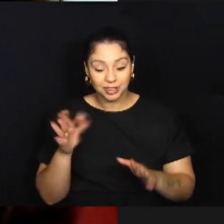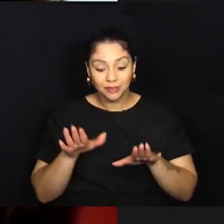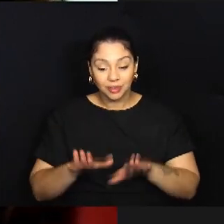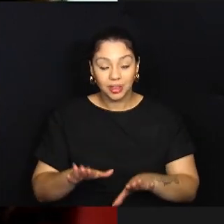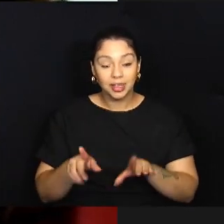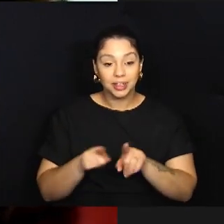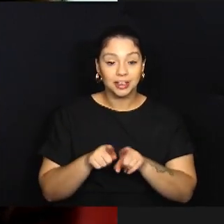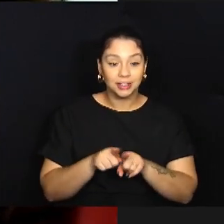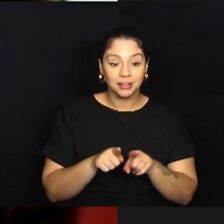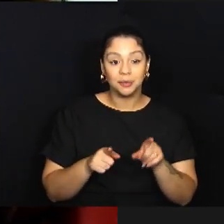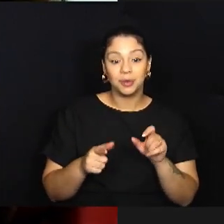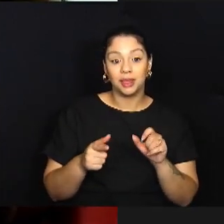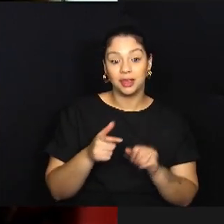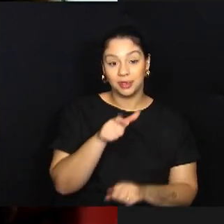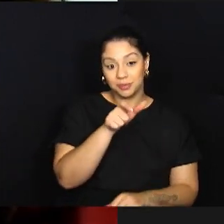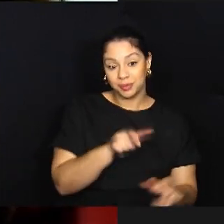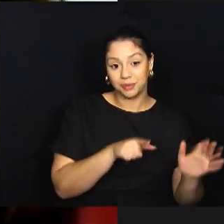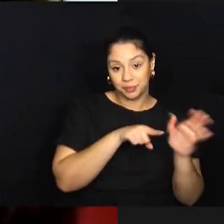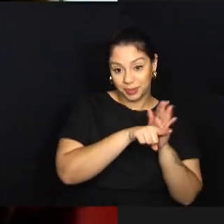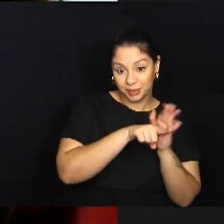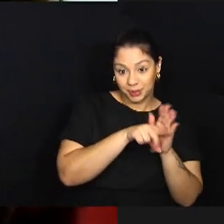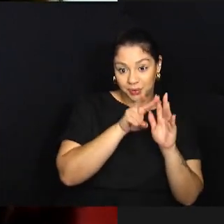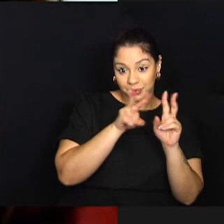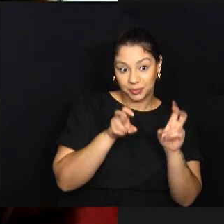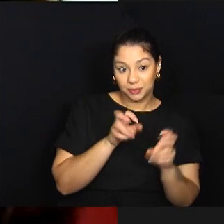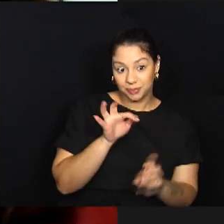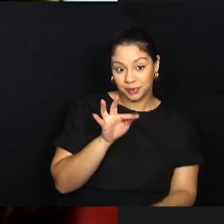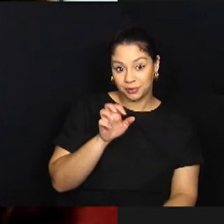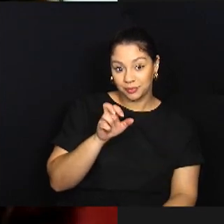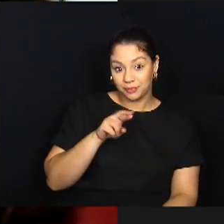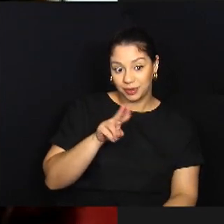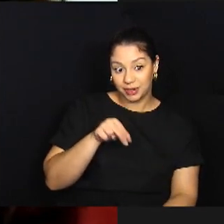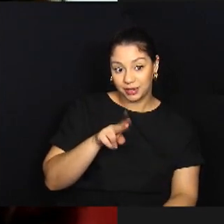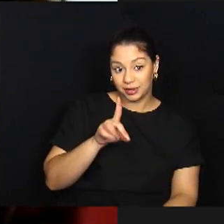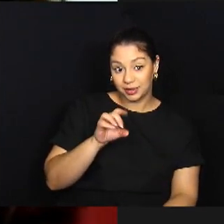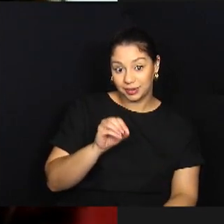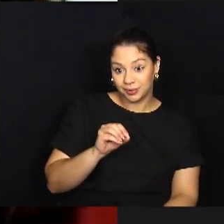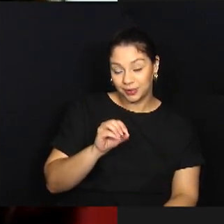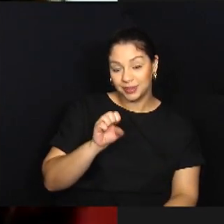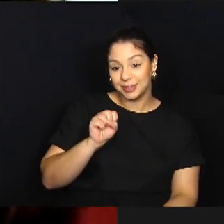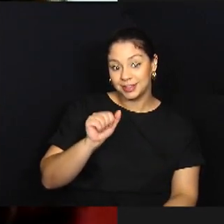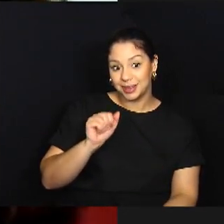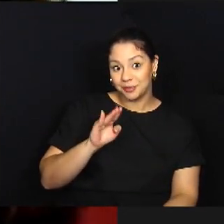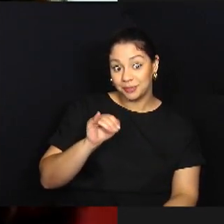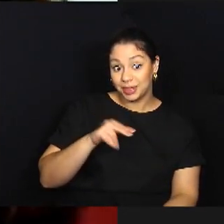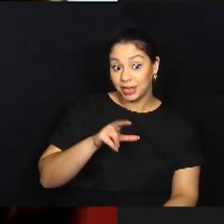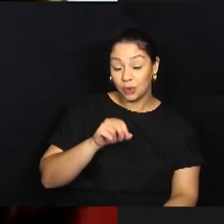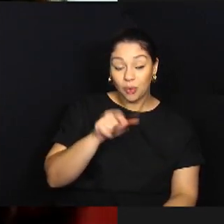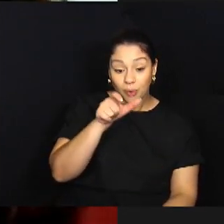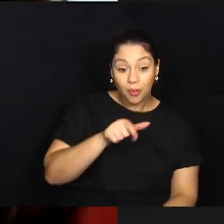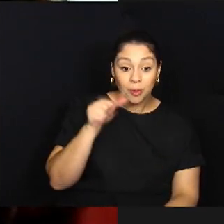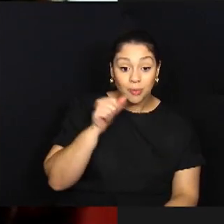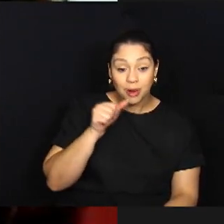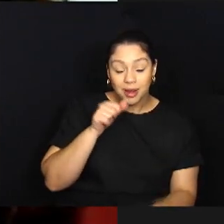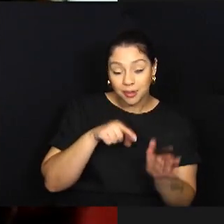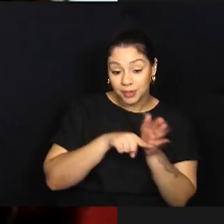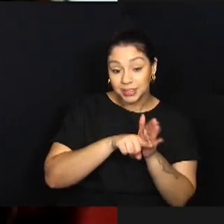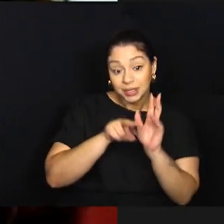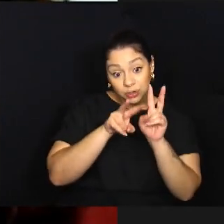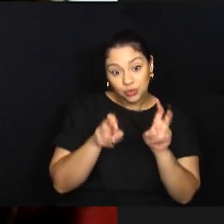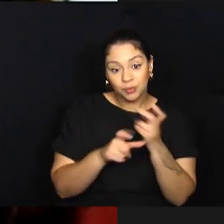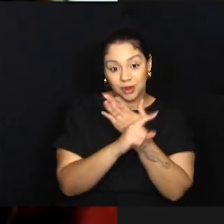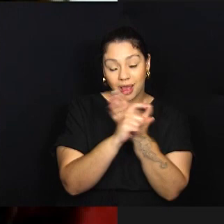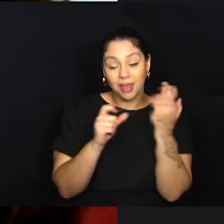da Cristina, que é pesquisadora sobre Fernando Sabino e foi conversando com a gente. Então, você vai conhecendo a cidade, as histórias das cidades, as histórias